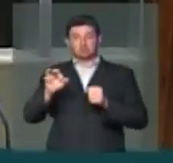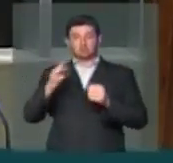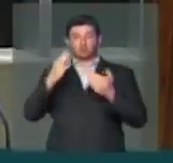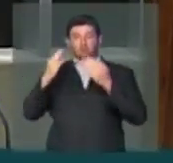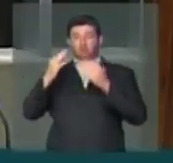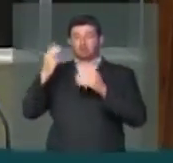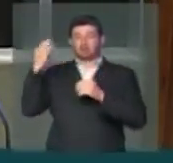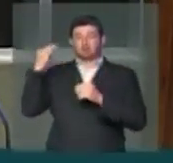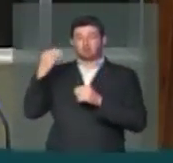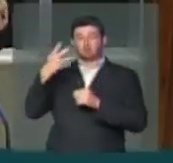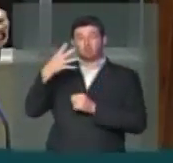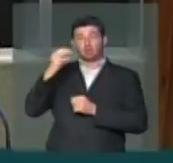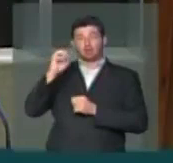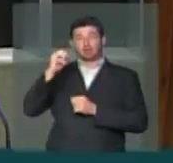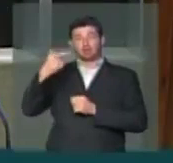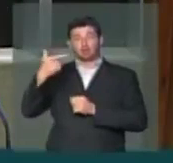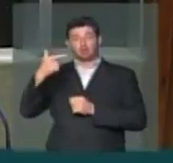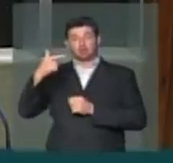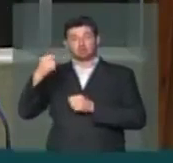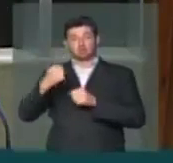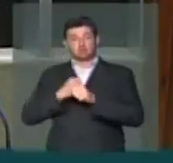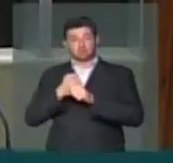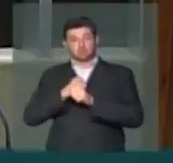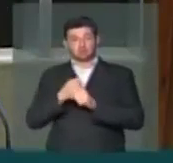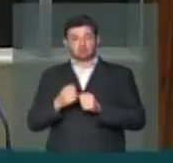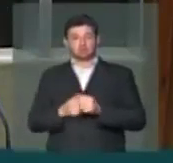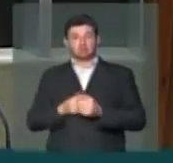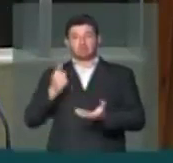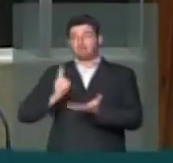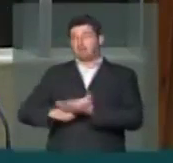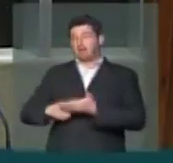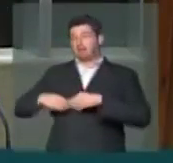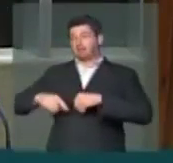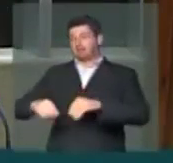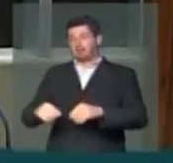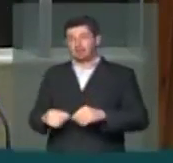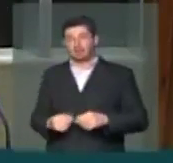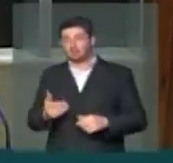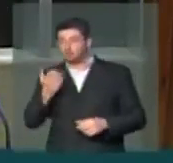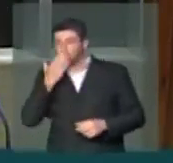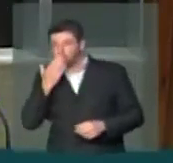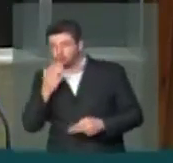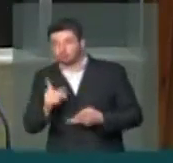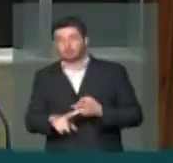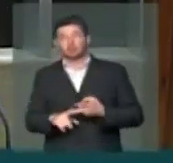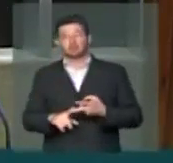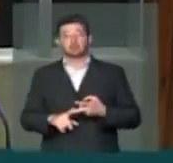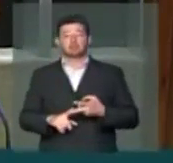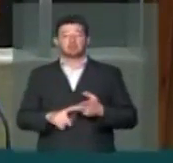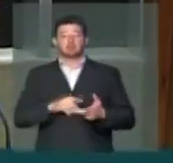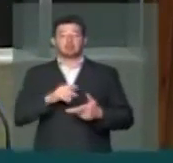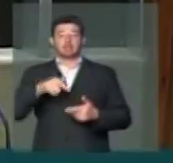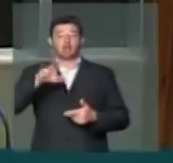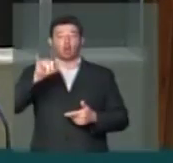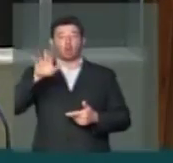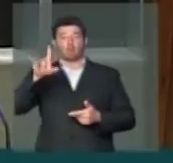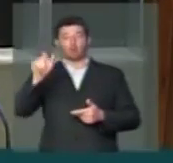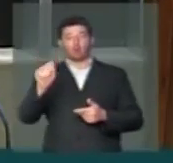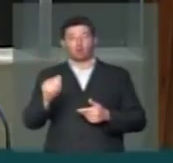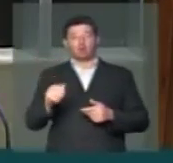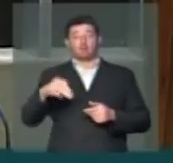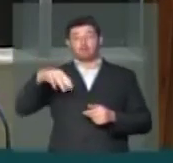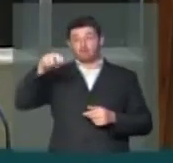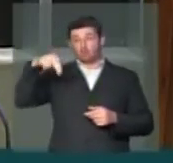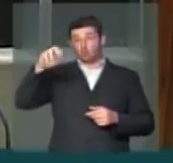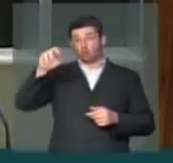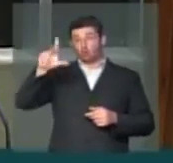anos. Conflitos por terra, demarcação de áreas indígenas e quilombolas, avanço da monocultura